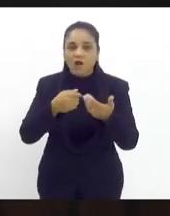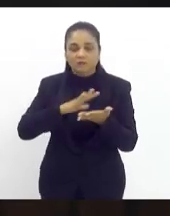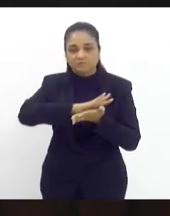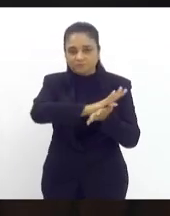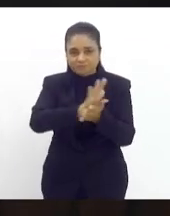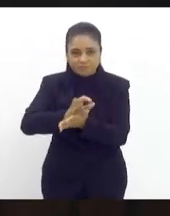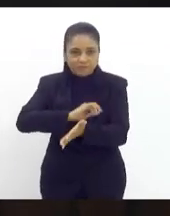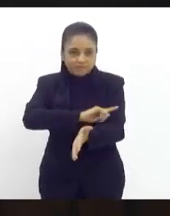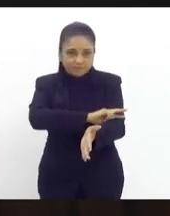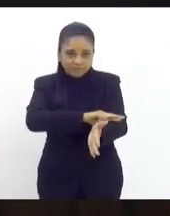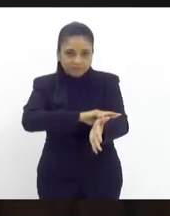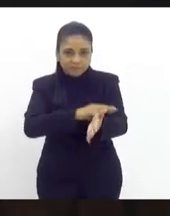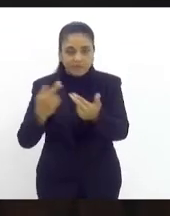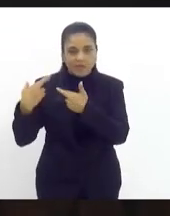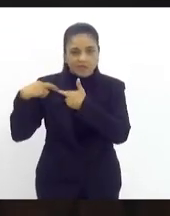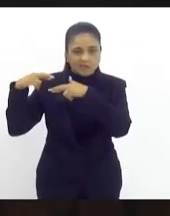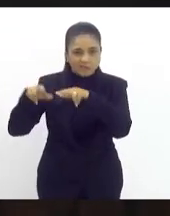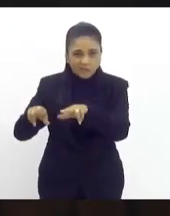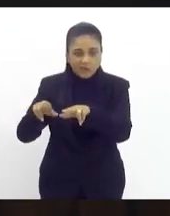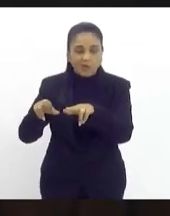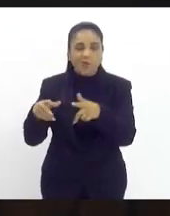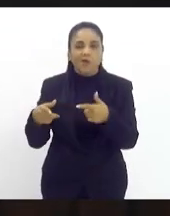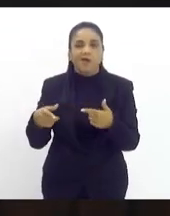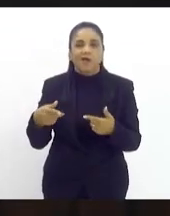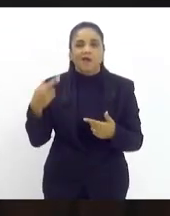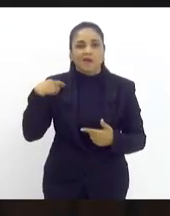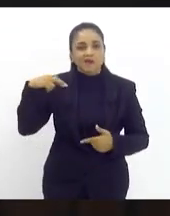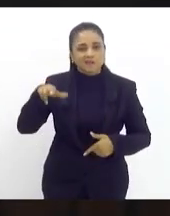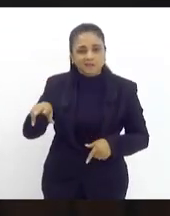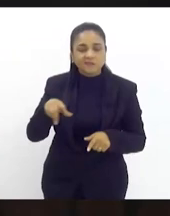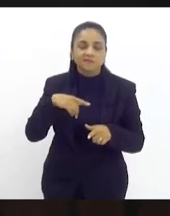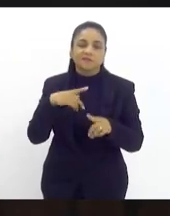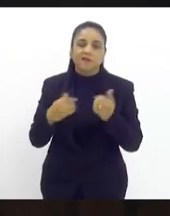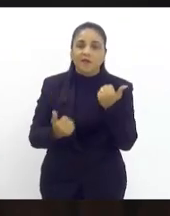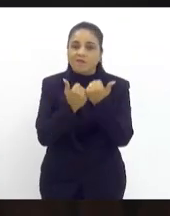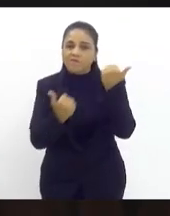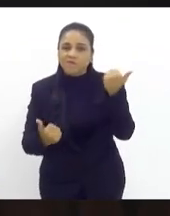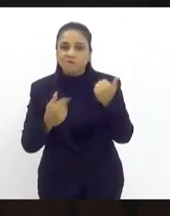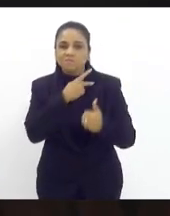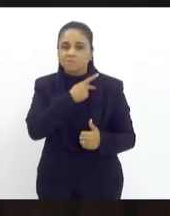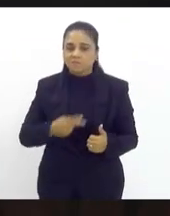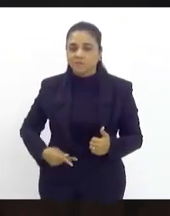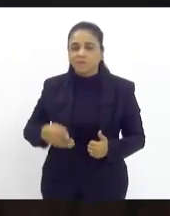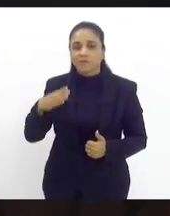religião e procedência Nacional nosso vice-presidente deputado